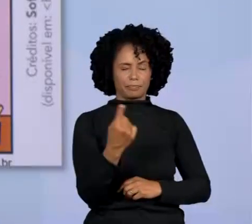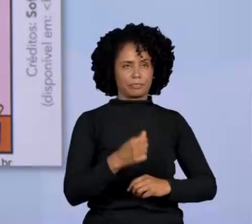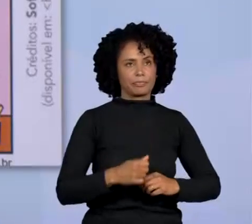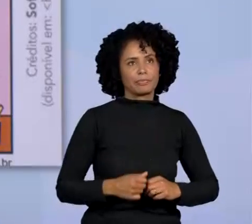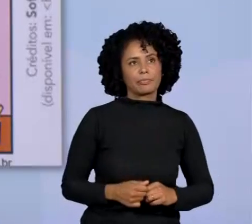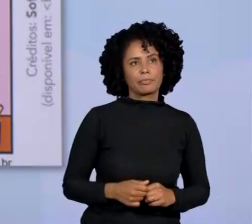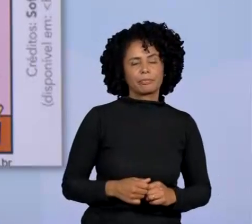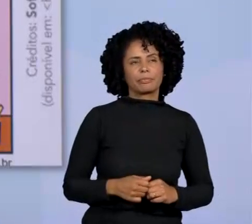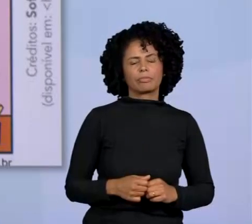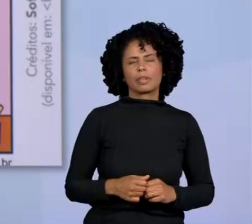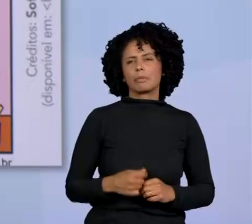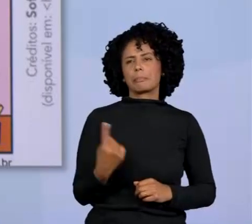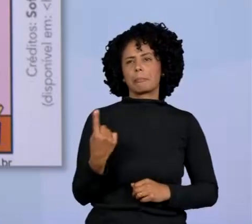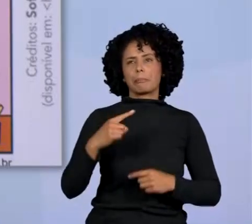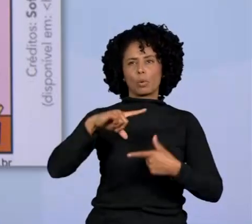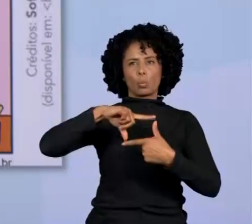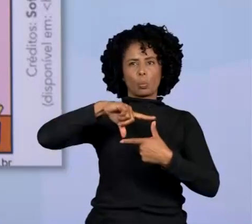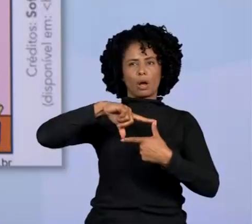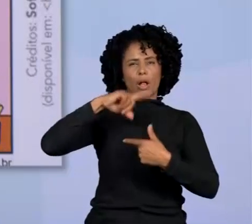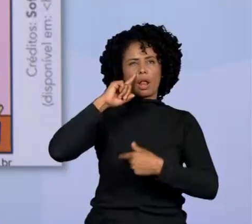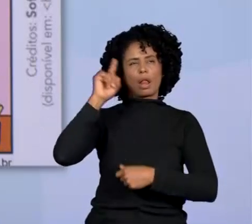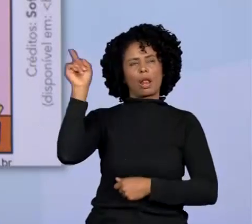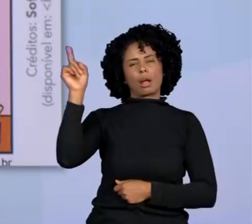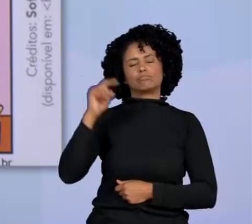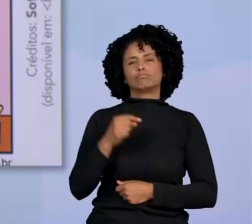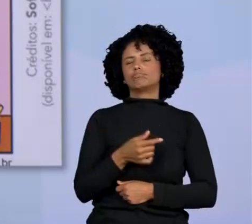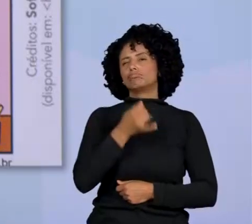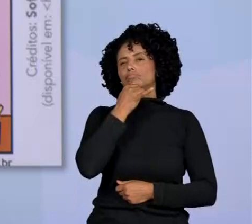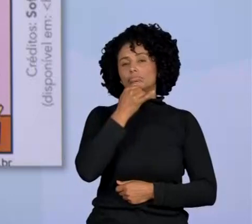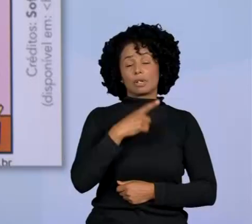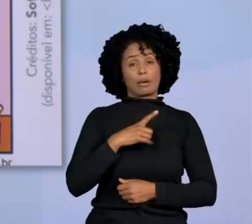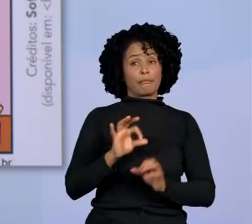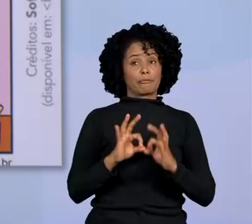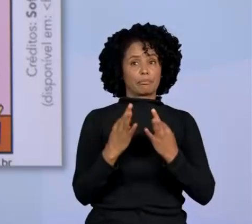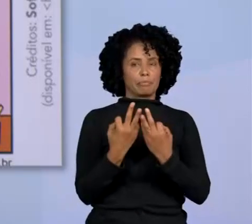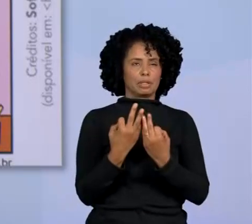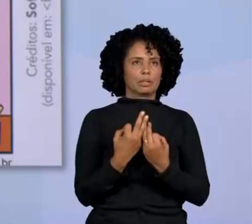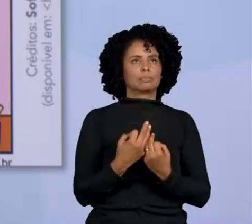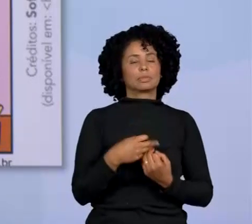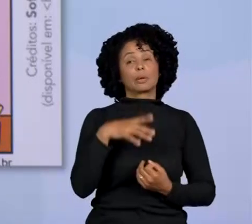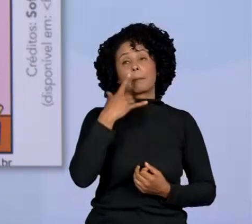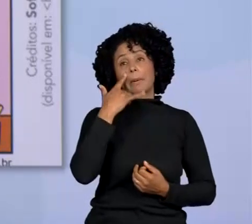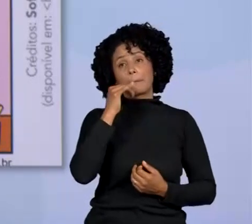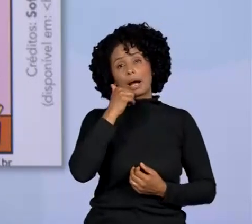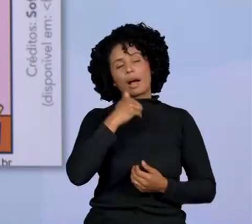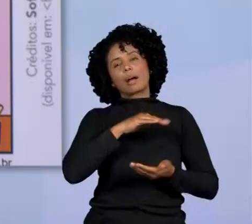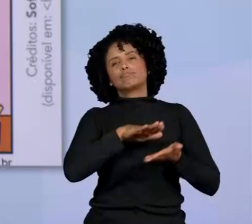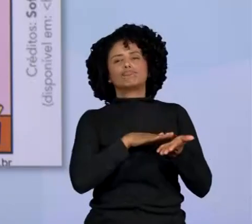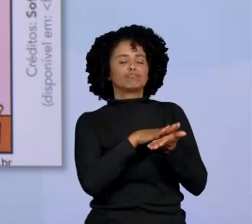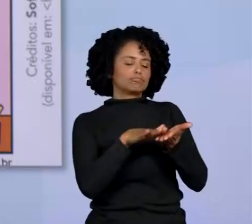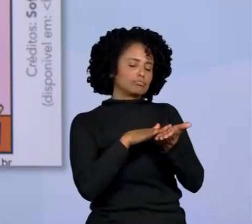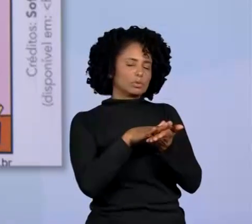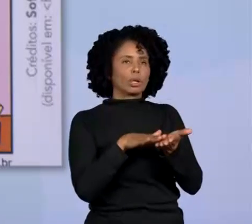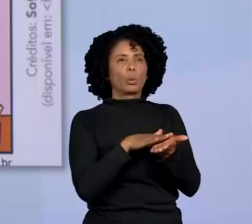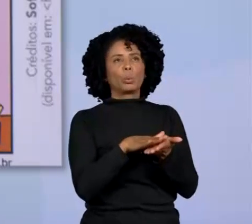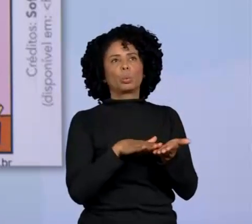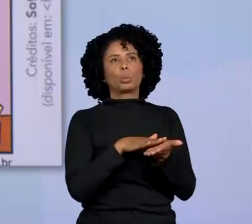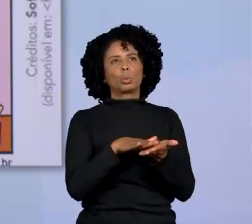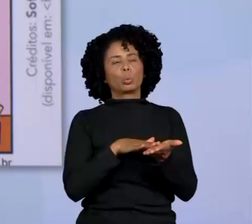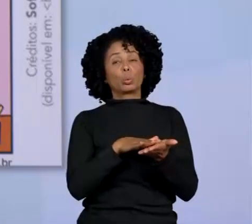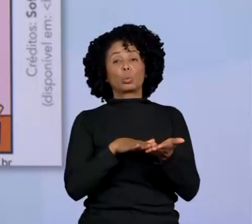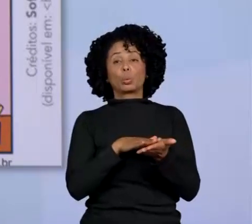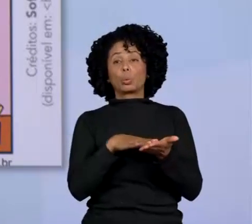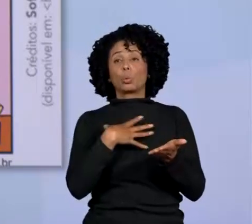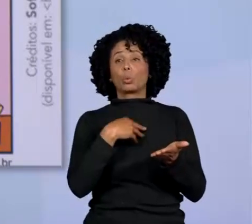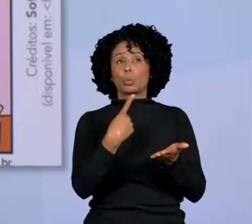Nós temos, eu vou julgar que é uma família, nós temos um pai lavando uma louça e a filha